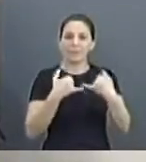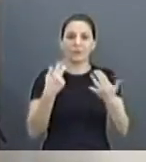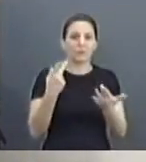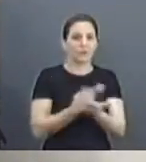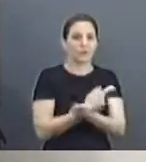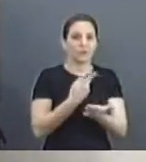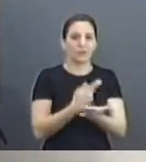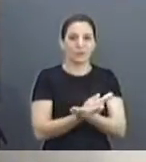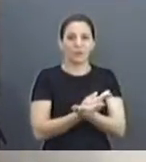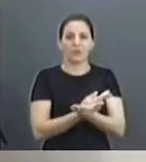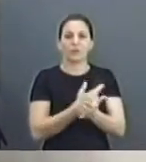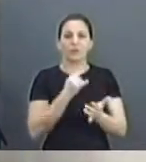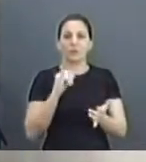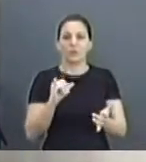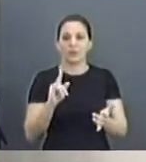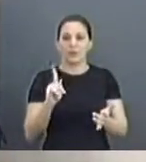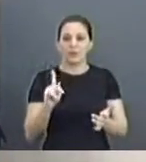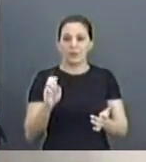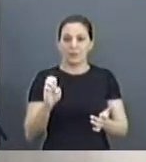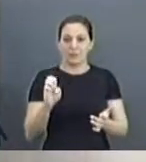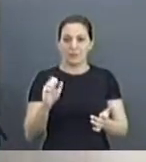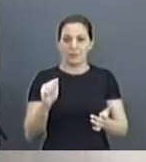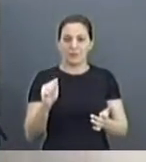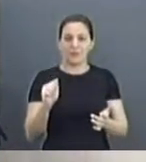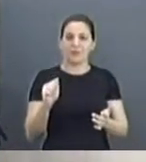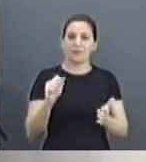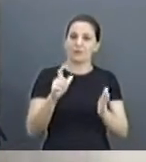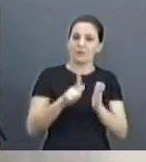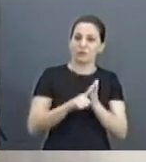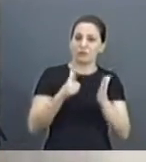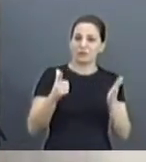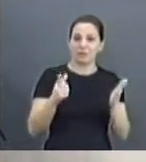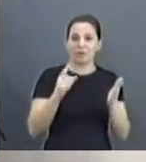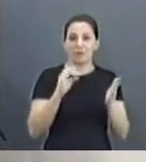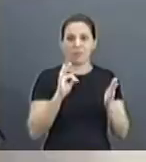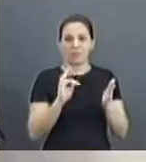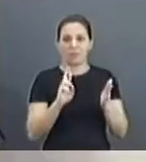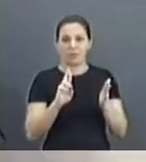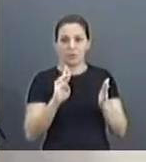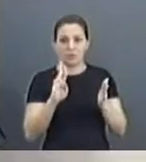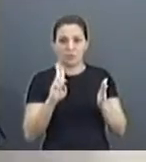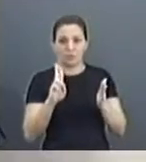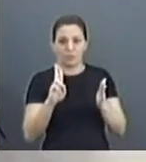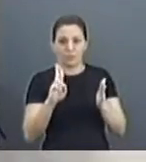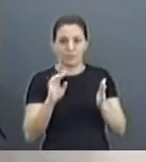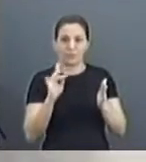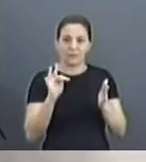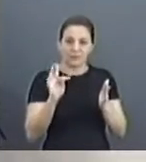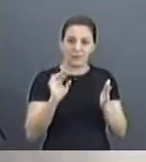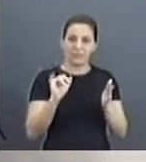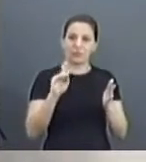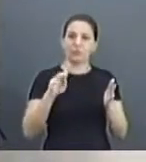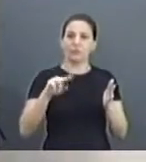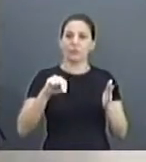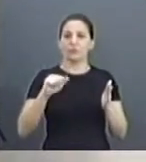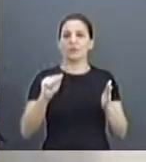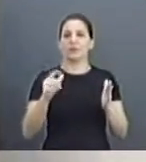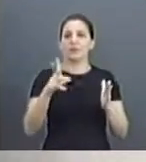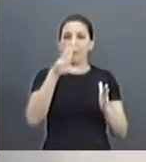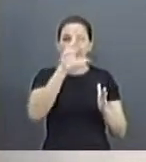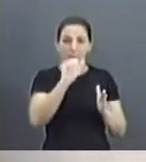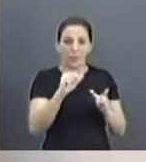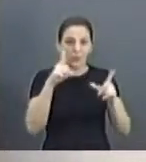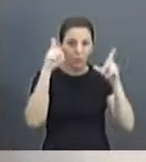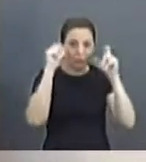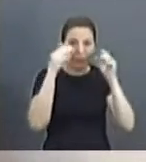o ipea e o tribunal pegou no ar ali né a fota engraçado é que é